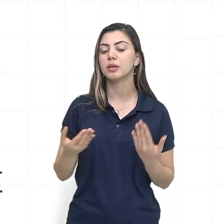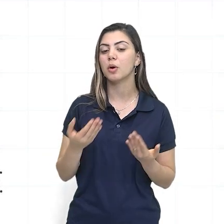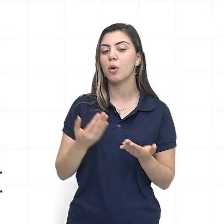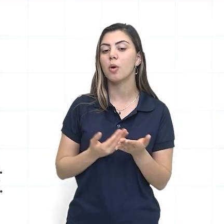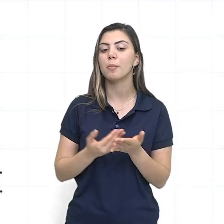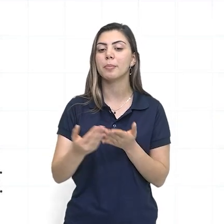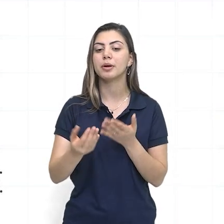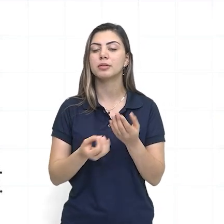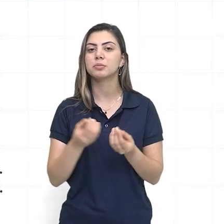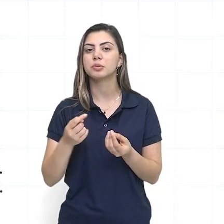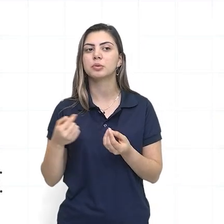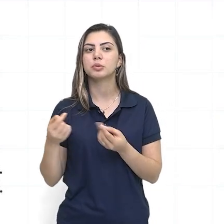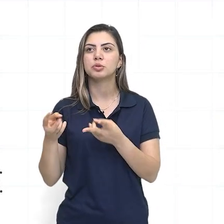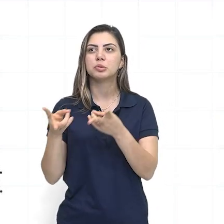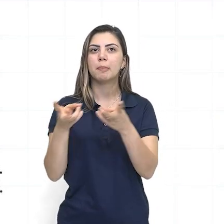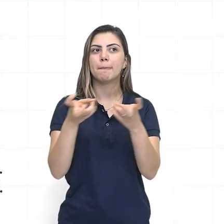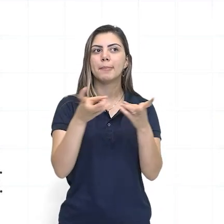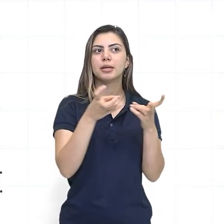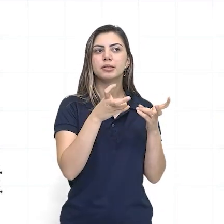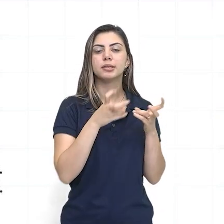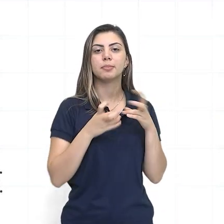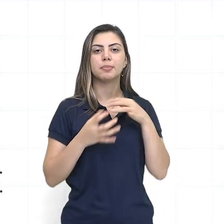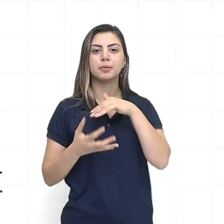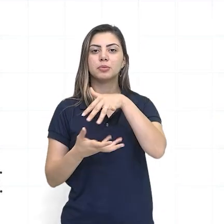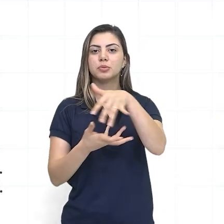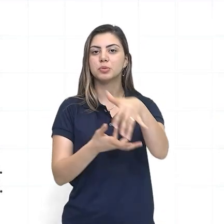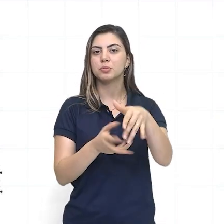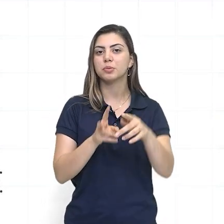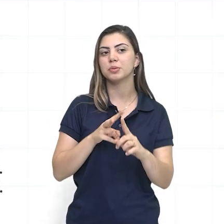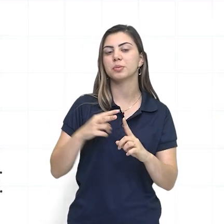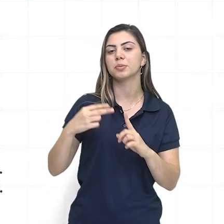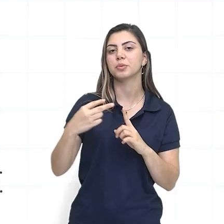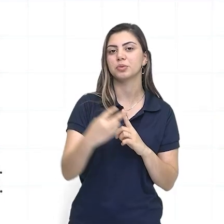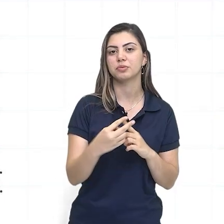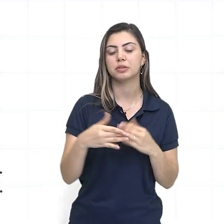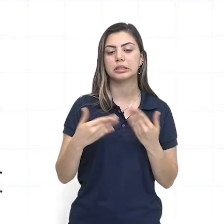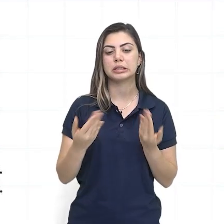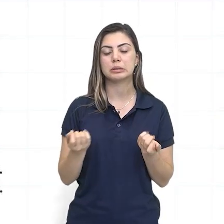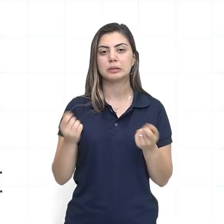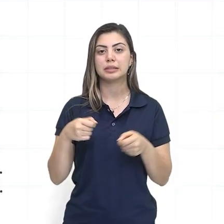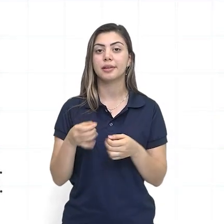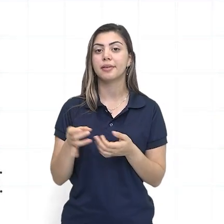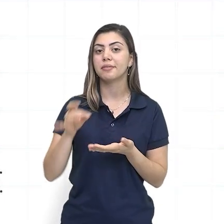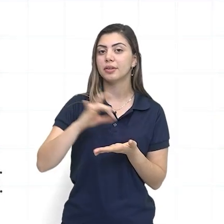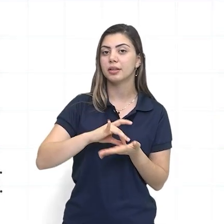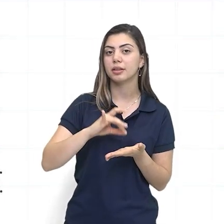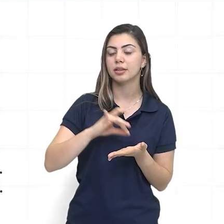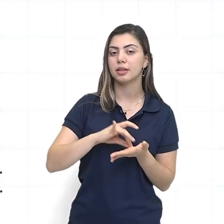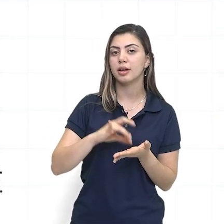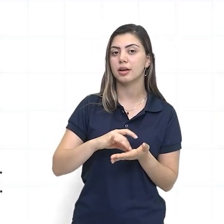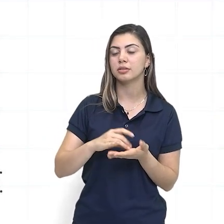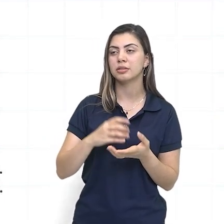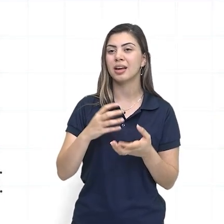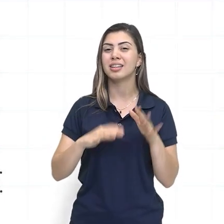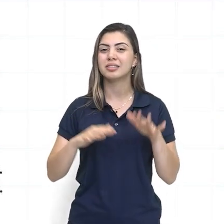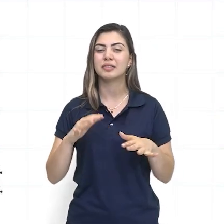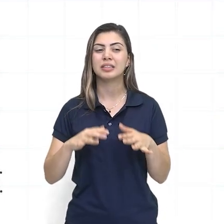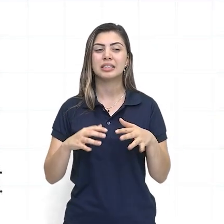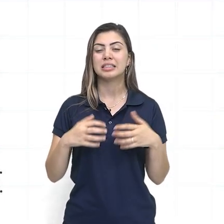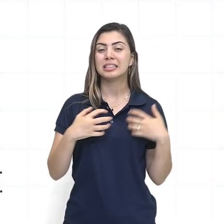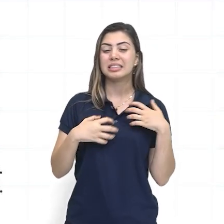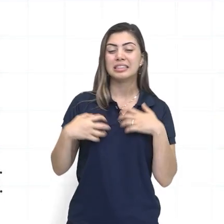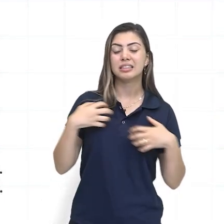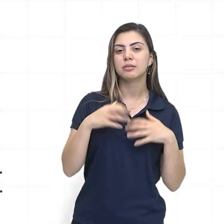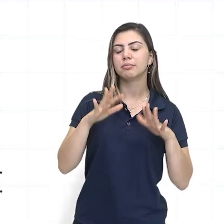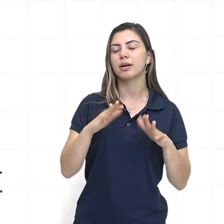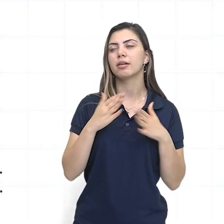maneira como percebemos e interpretamos o mundo, sendo capaz de revelar verdades, aliviar tensões e